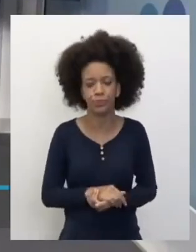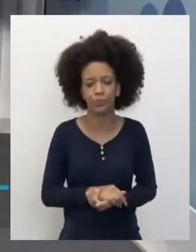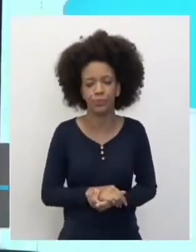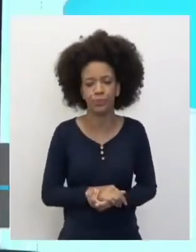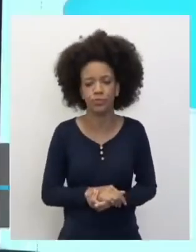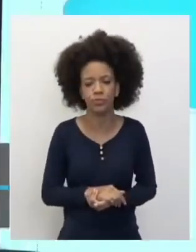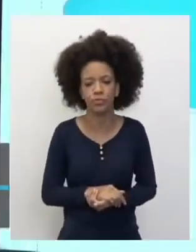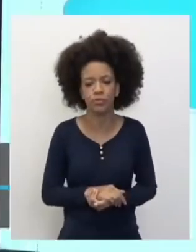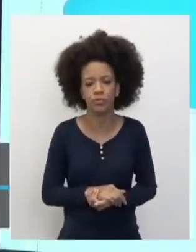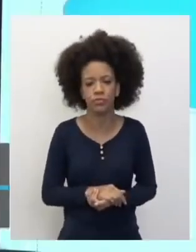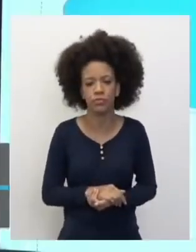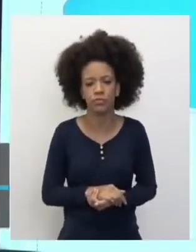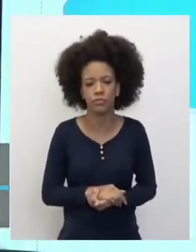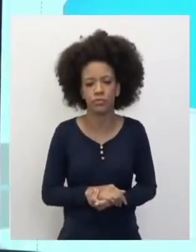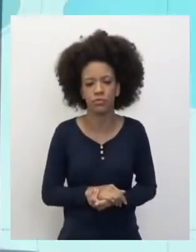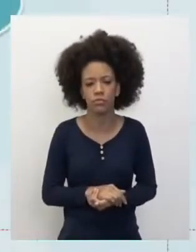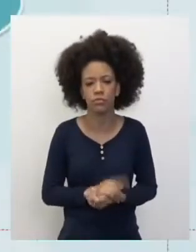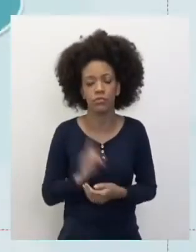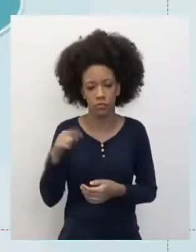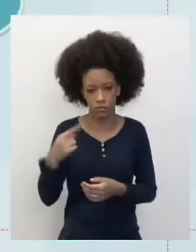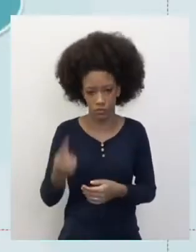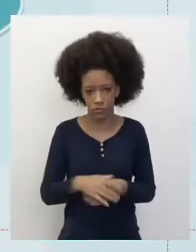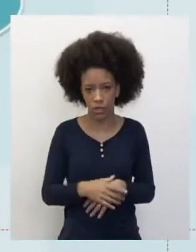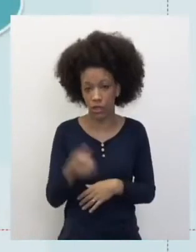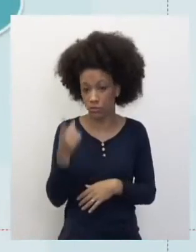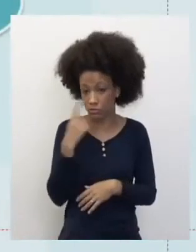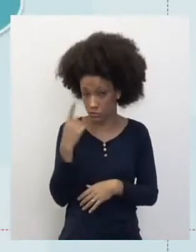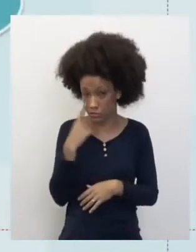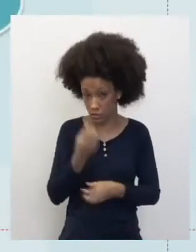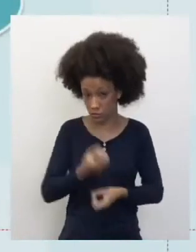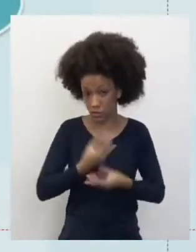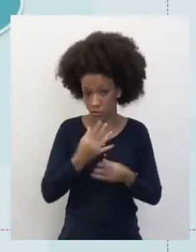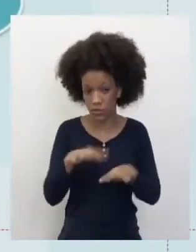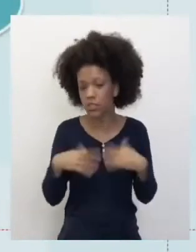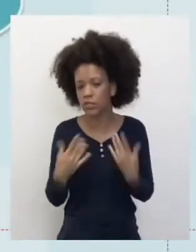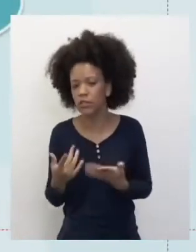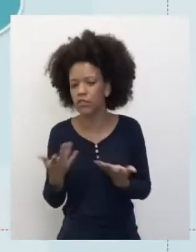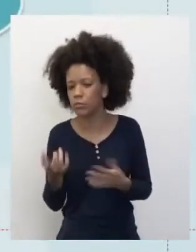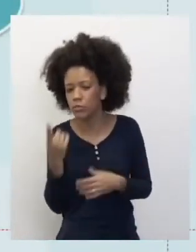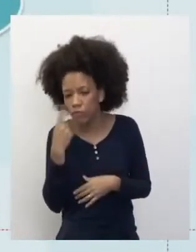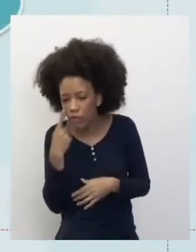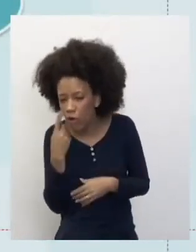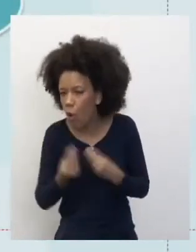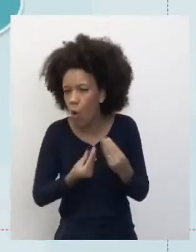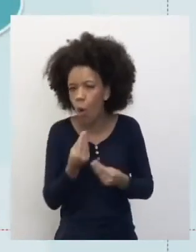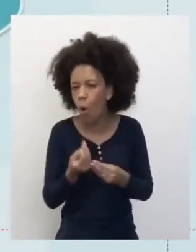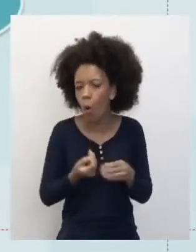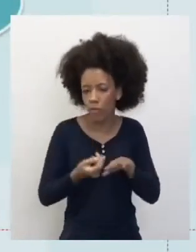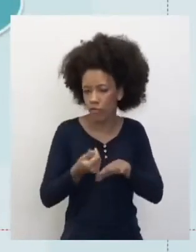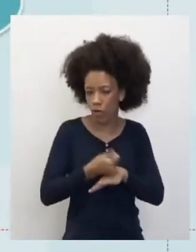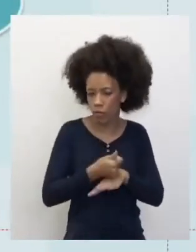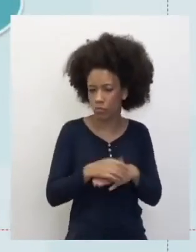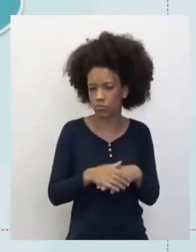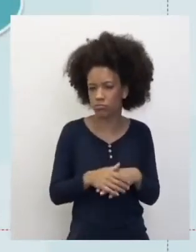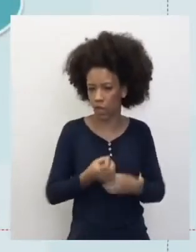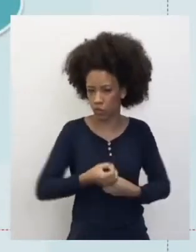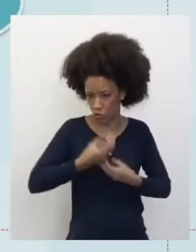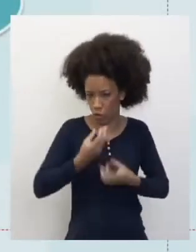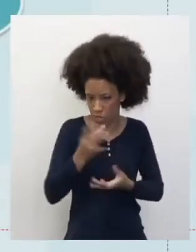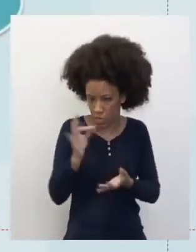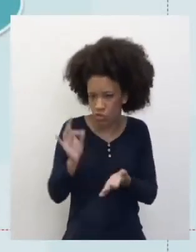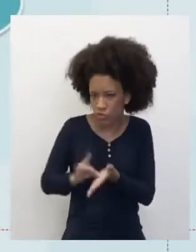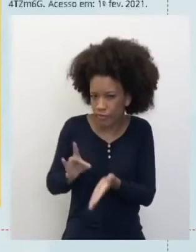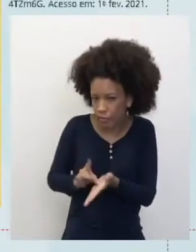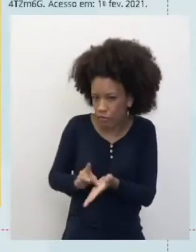Aí temos, dando sequência, checando a informação. E aí, vamos ver algumas formas de checar uma